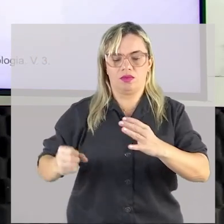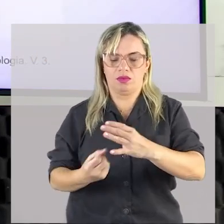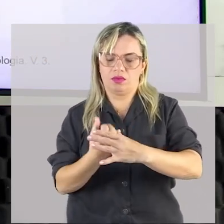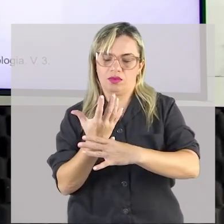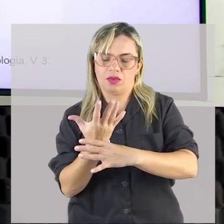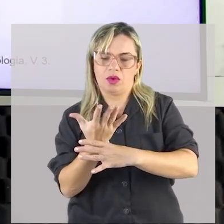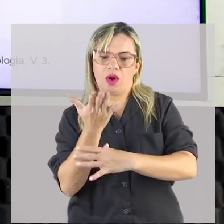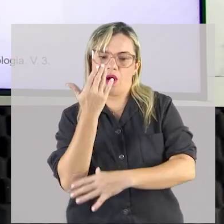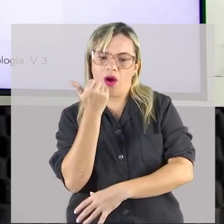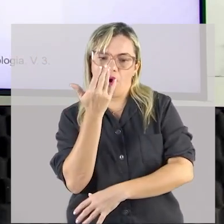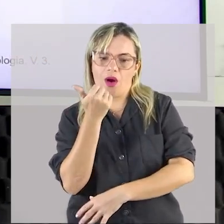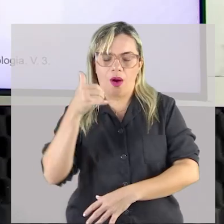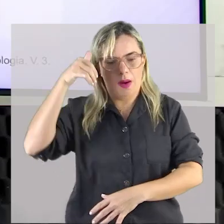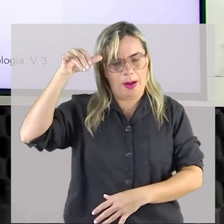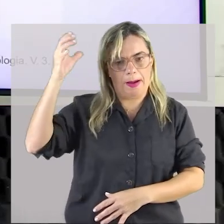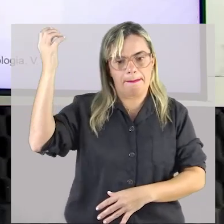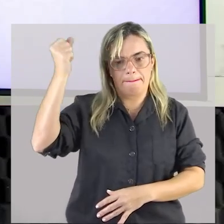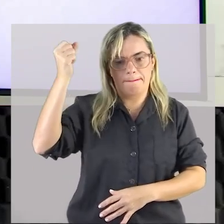planta.